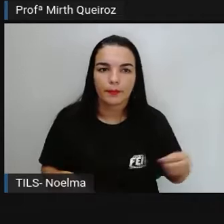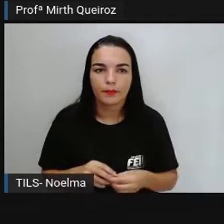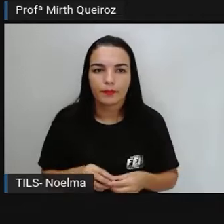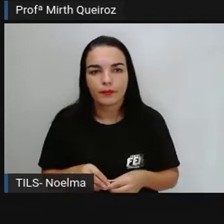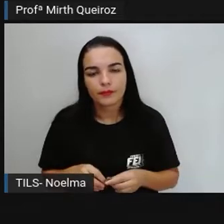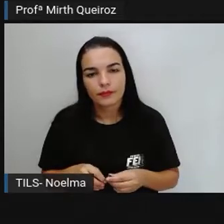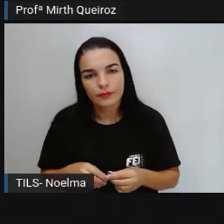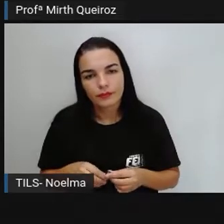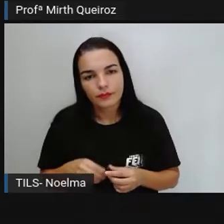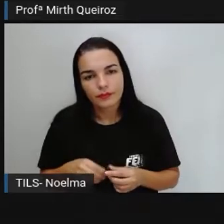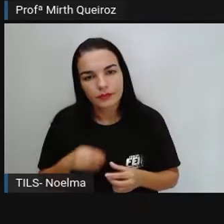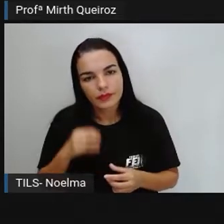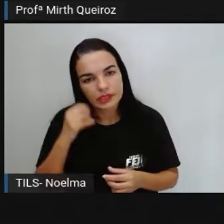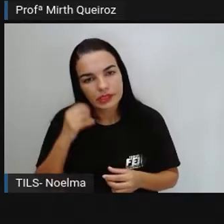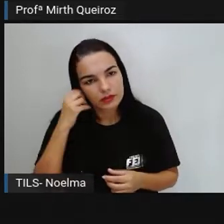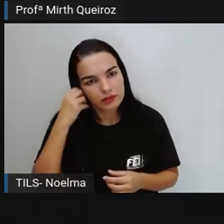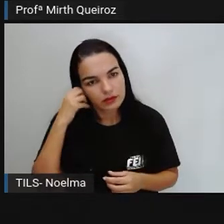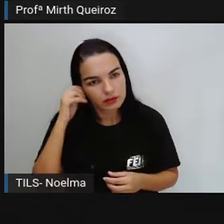Não precisa.